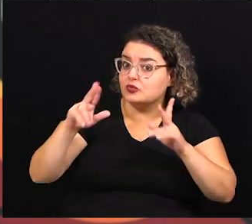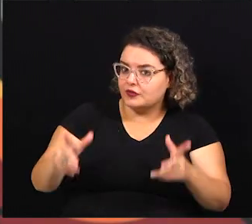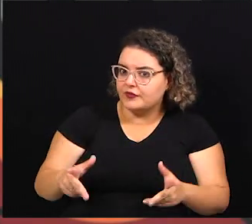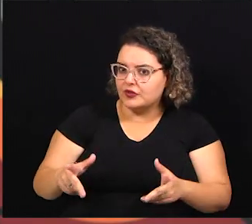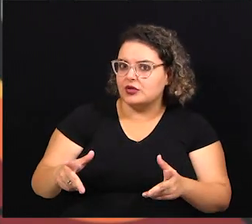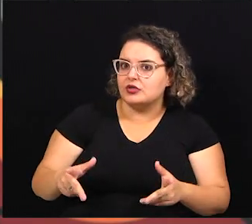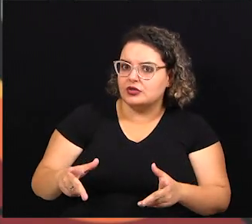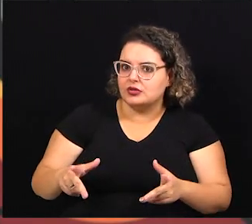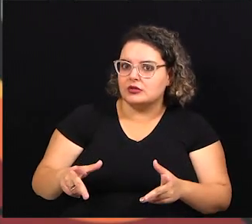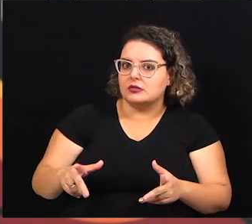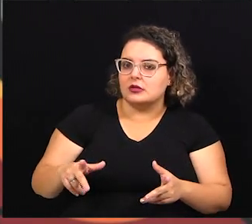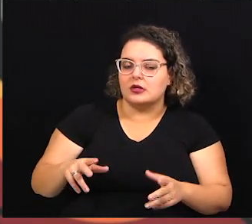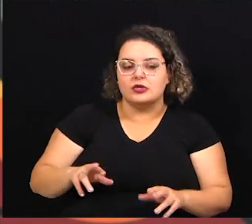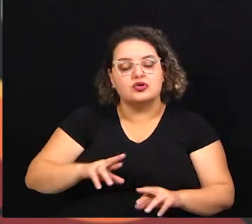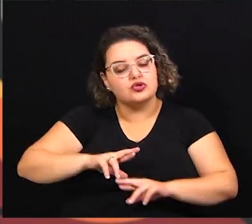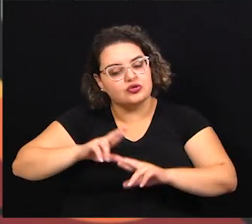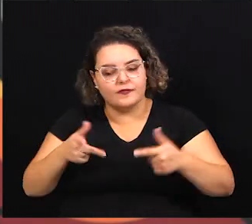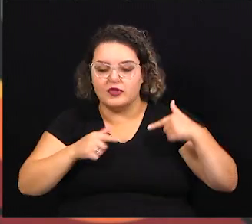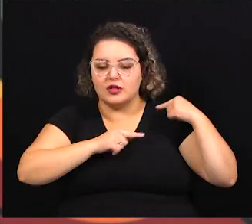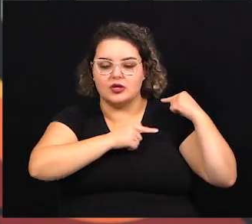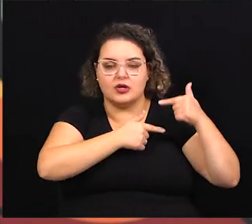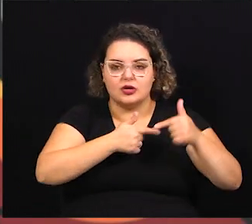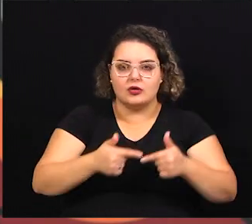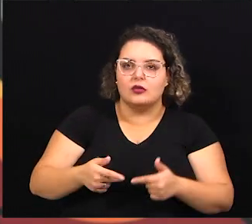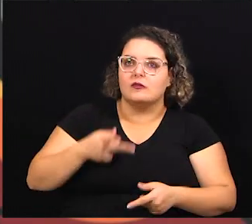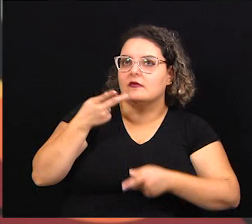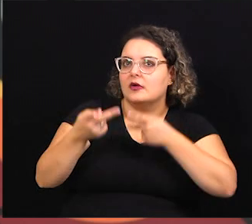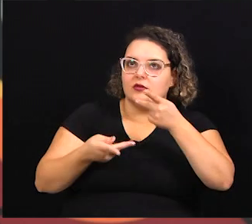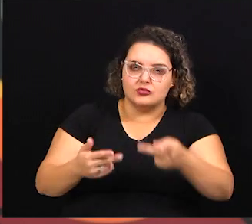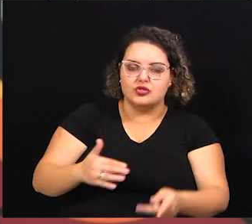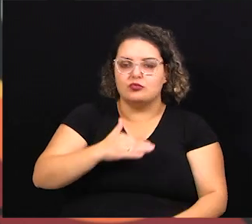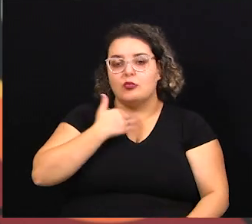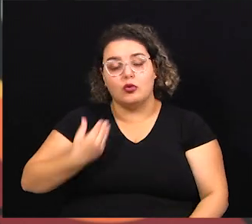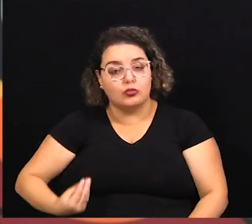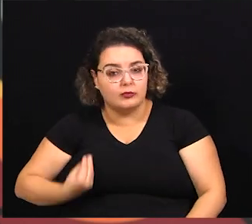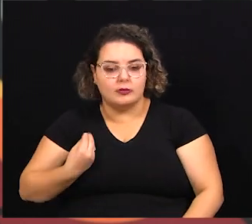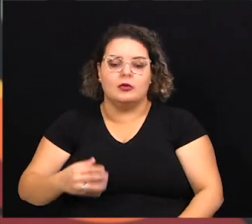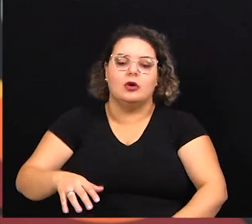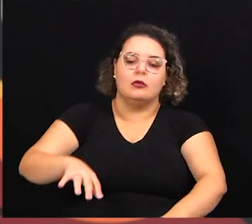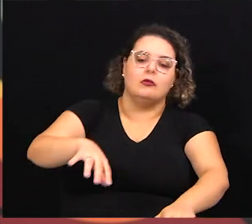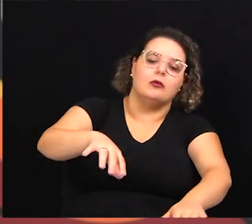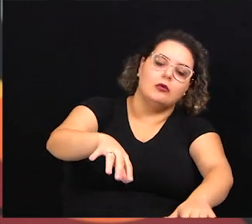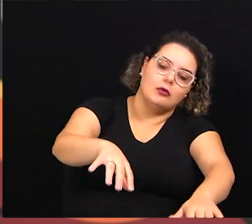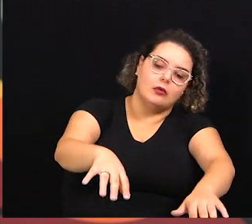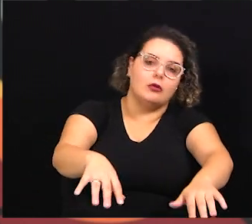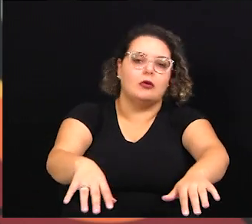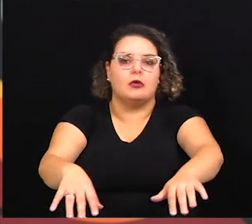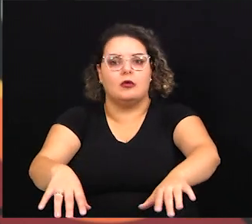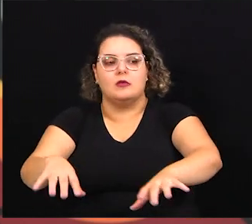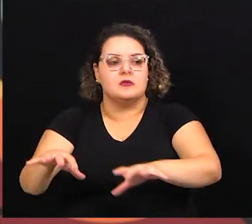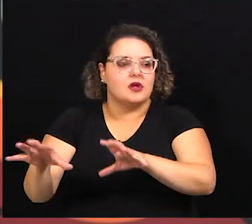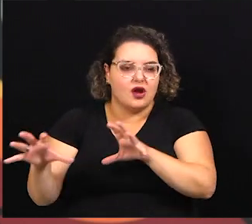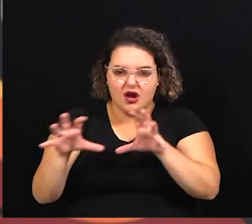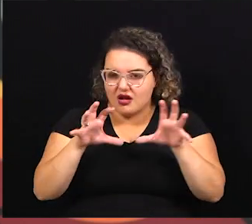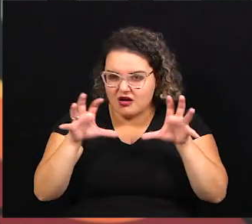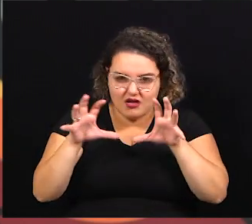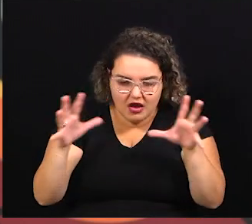né, diferente, que você foge do tradicional, porque quando a gente fala de morto-vivo, zumbi, a gente espera uma